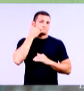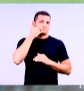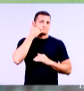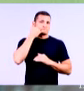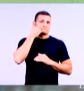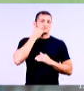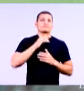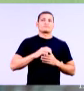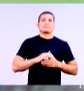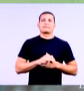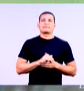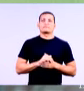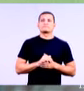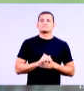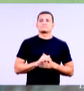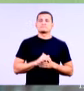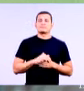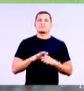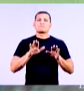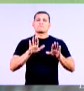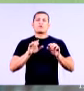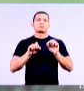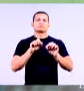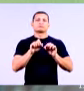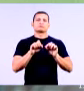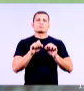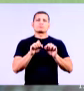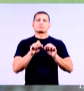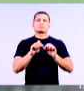Bom, mas o que é essa convergência? Né?